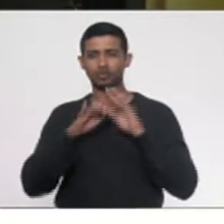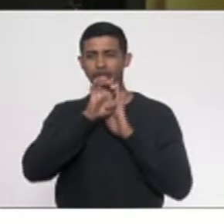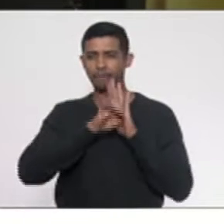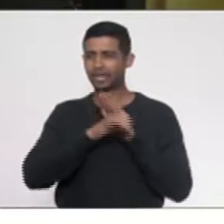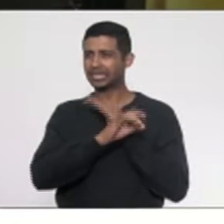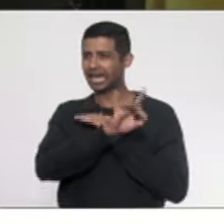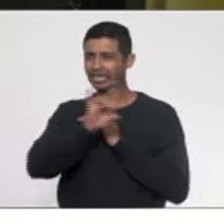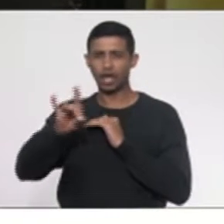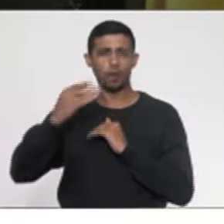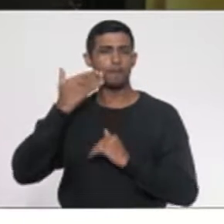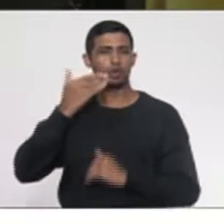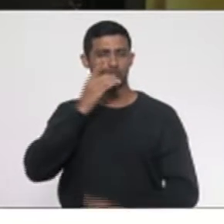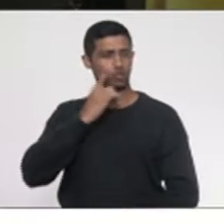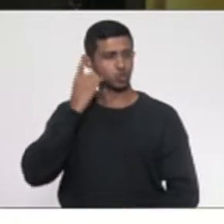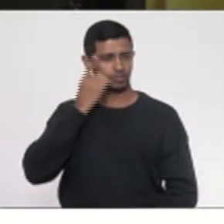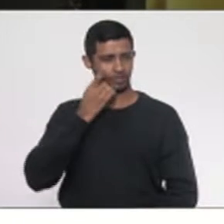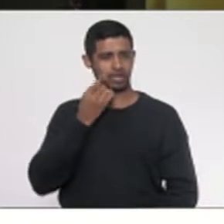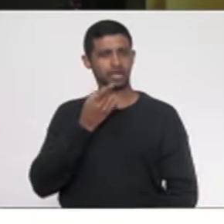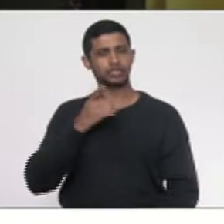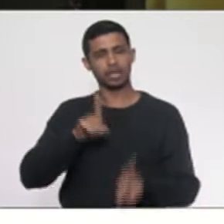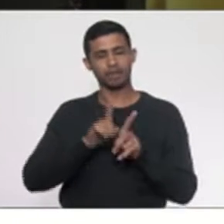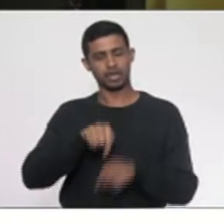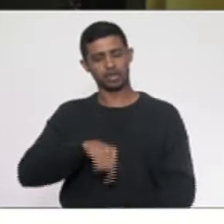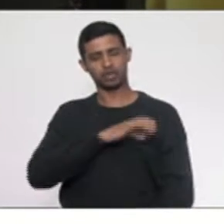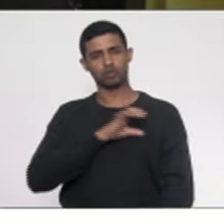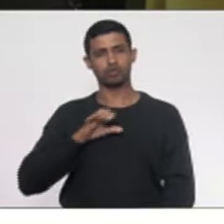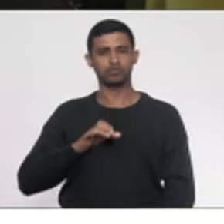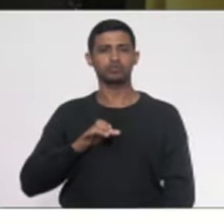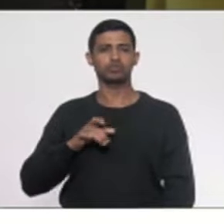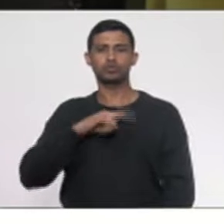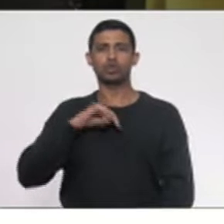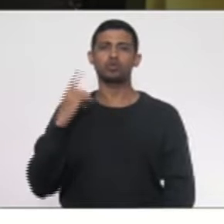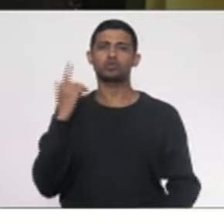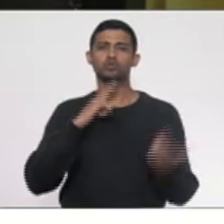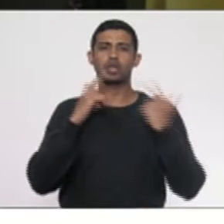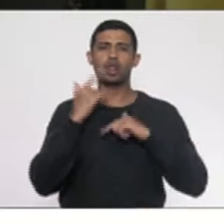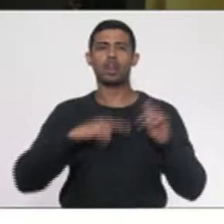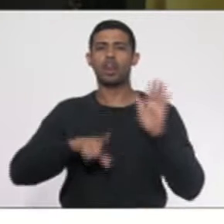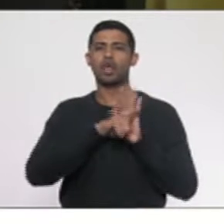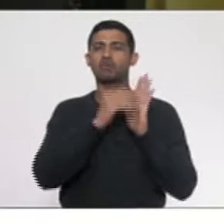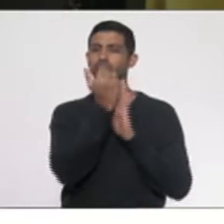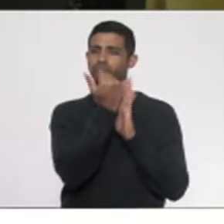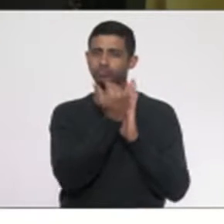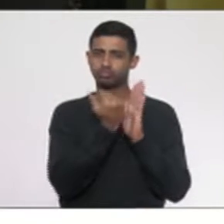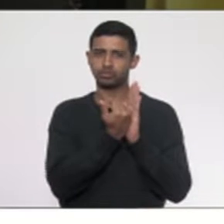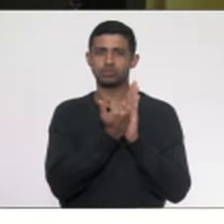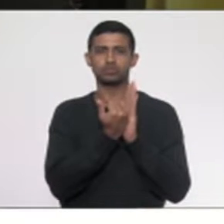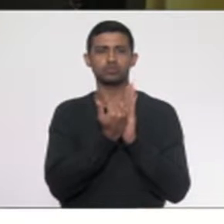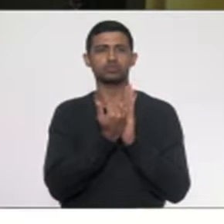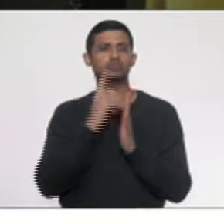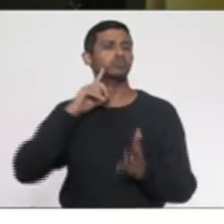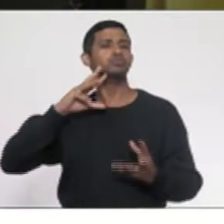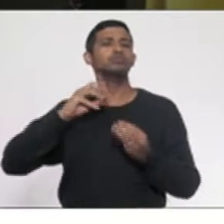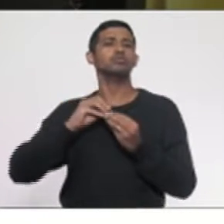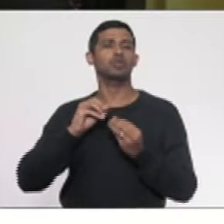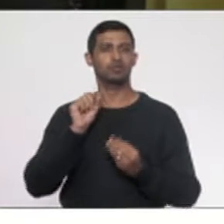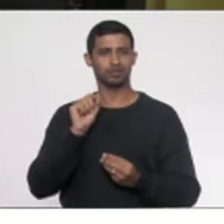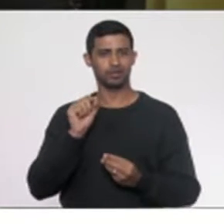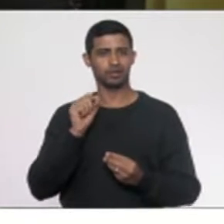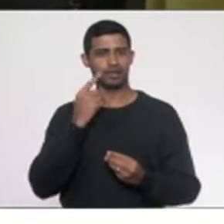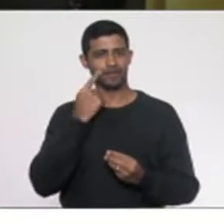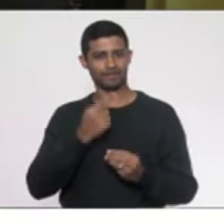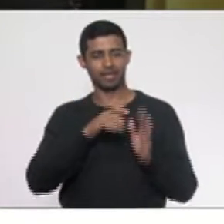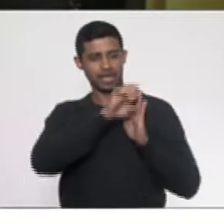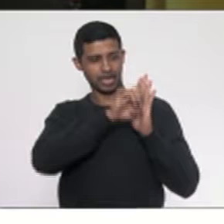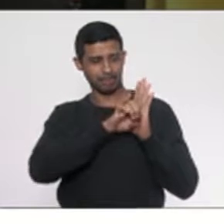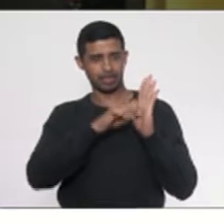senhores deputados e por essa comissão, tomando-se por base os princípios legais que regem a matéria, concluímos pelo acolhimento de seguinte parecer sobre as emendas na